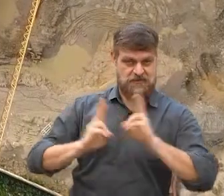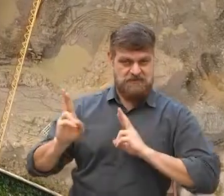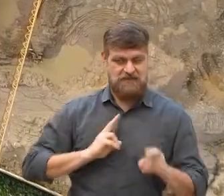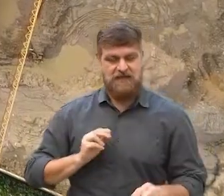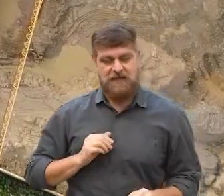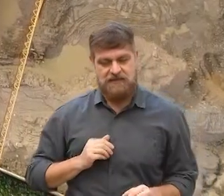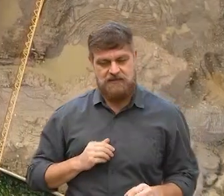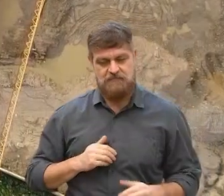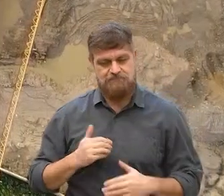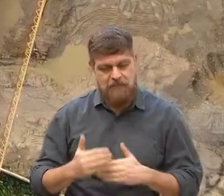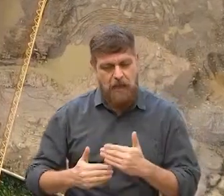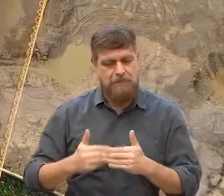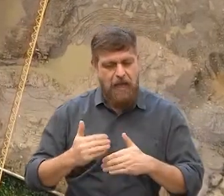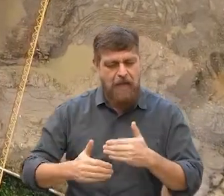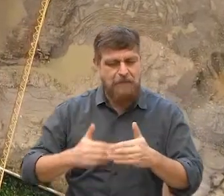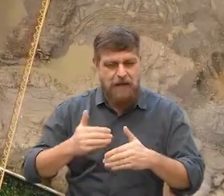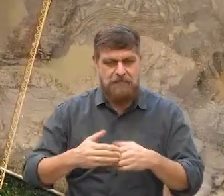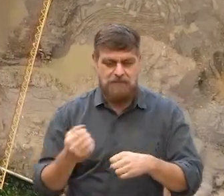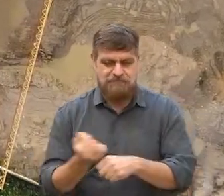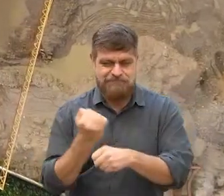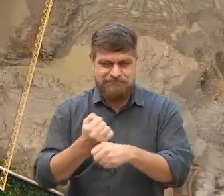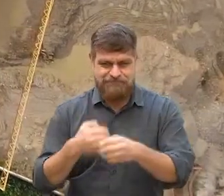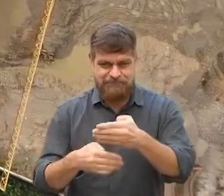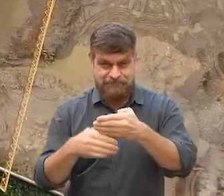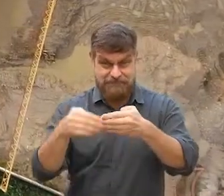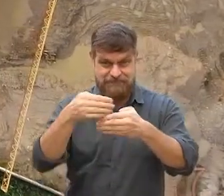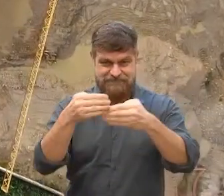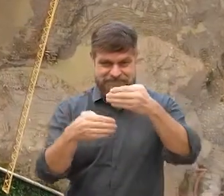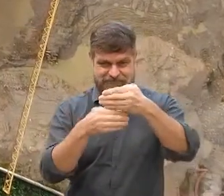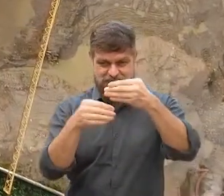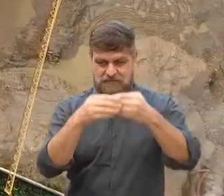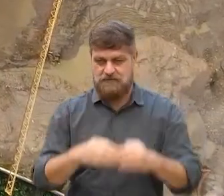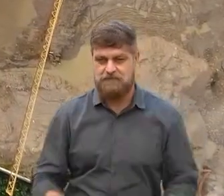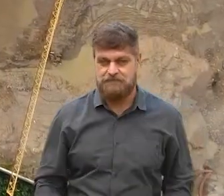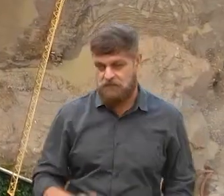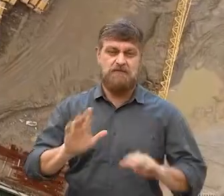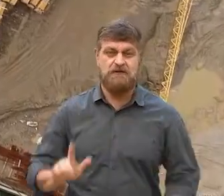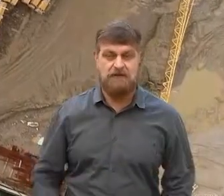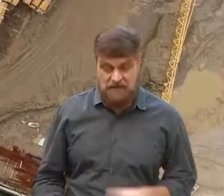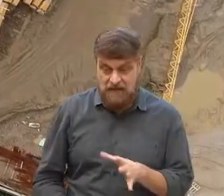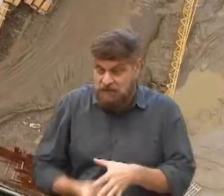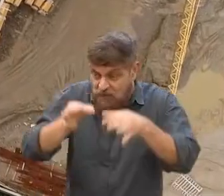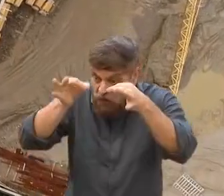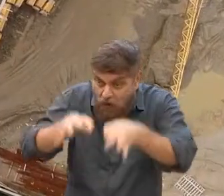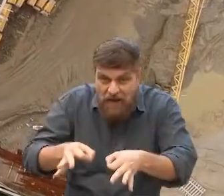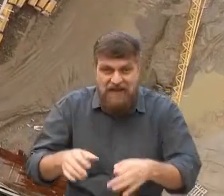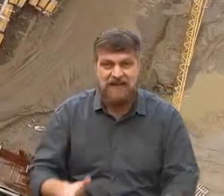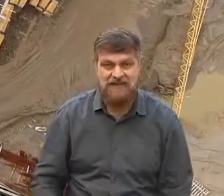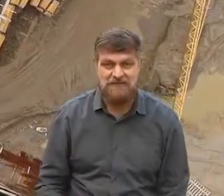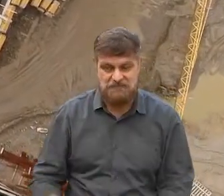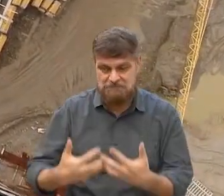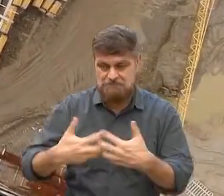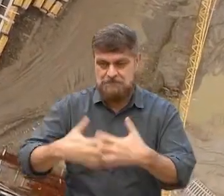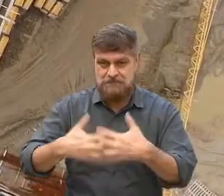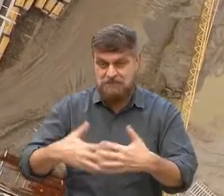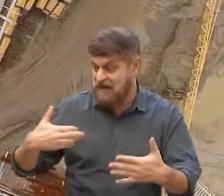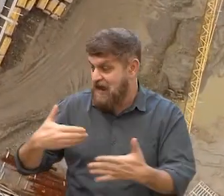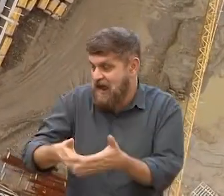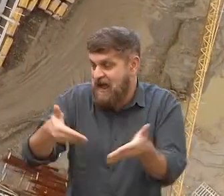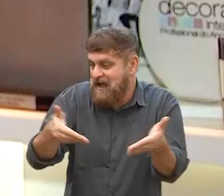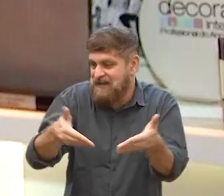como uma empresa que atende um público de alto nível, né? Então isso tudo nos